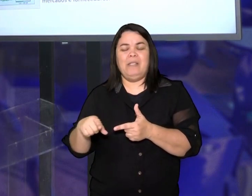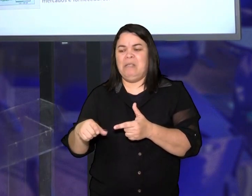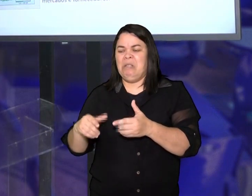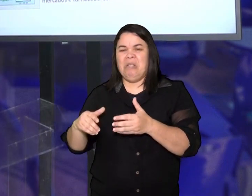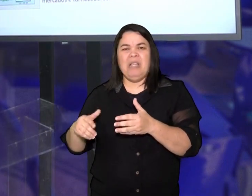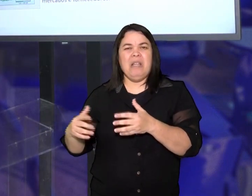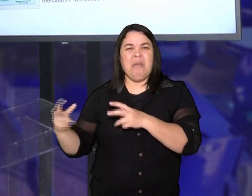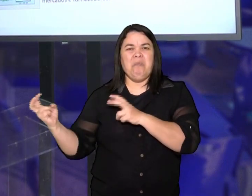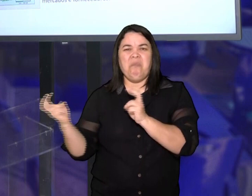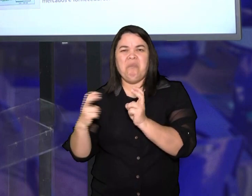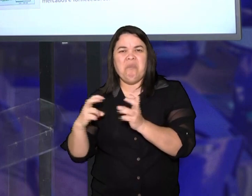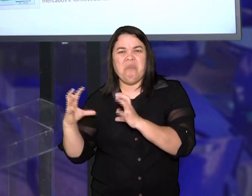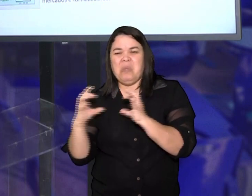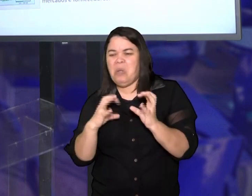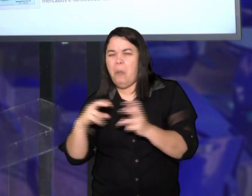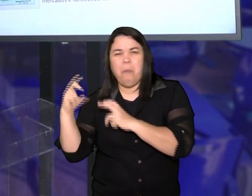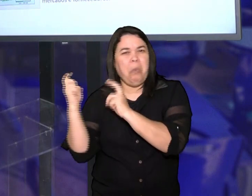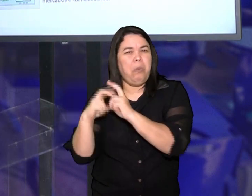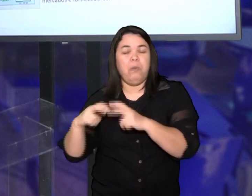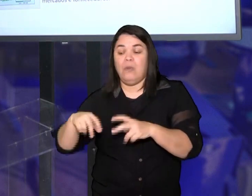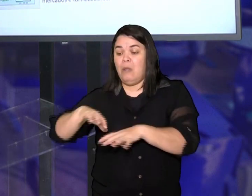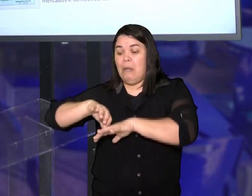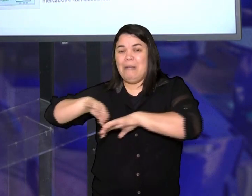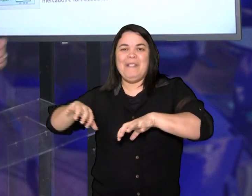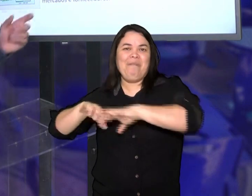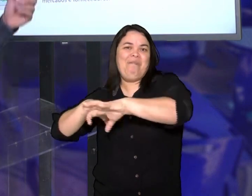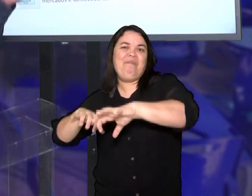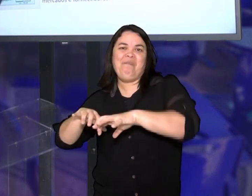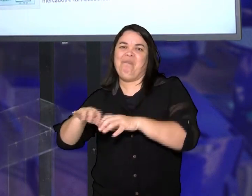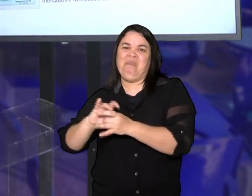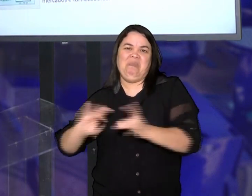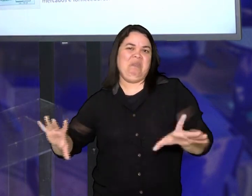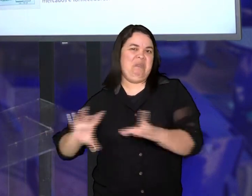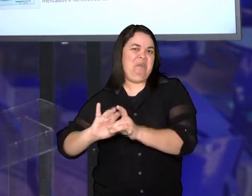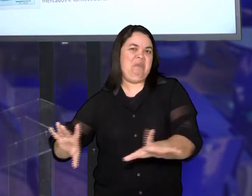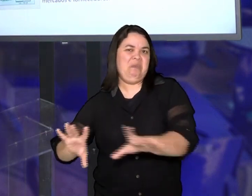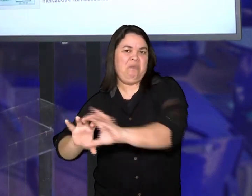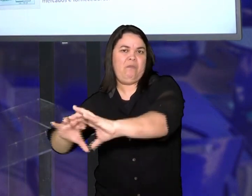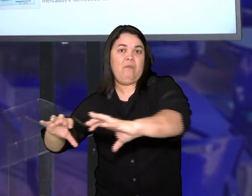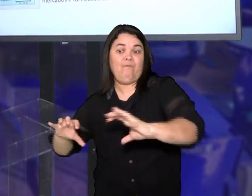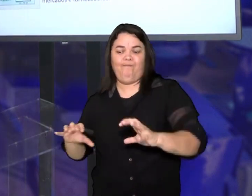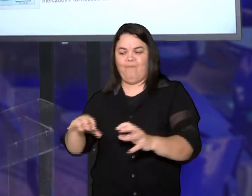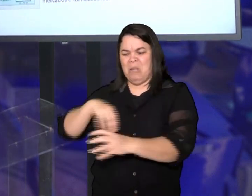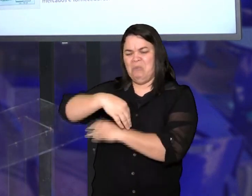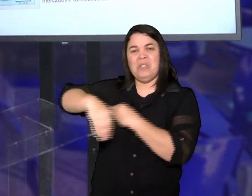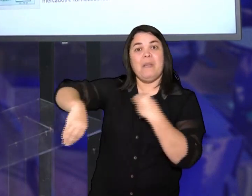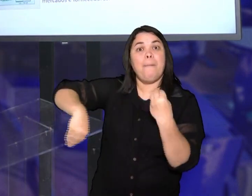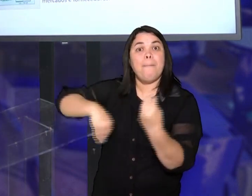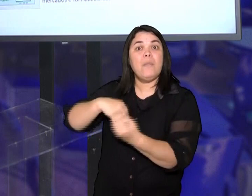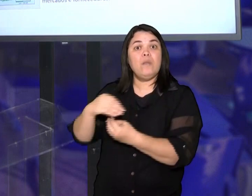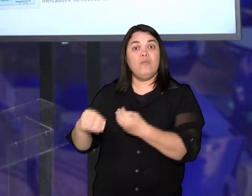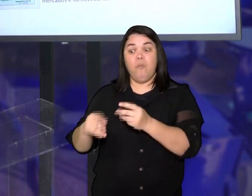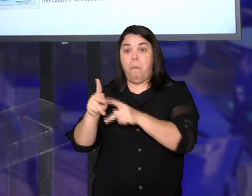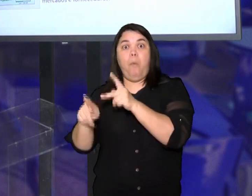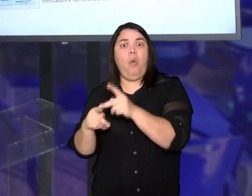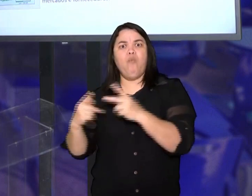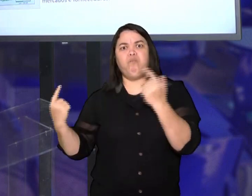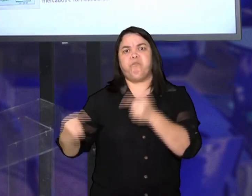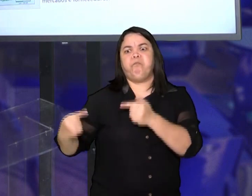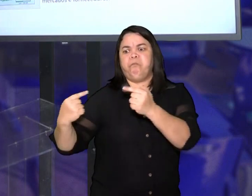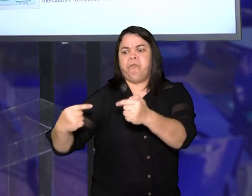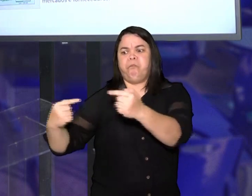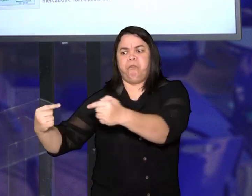industrialização. Segundo outro problema é que você mistura povos inimigos em um mesmo território. E